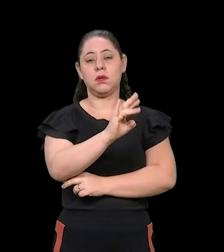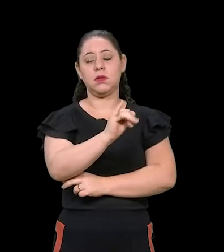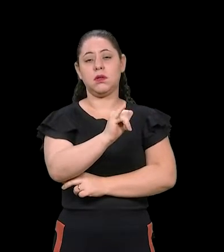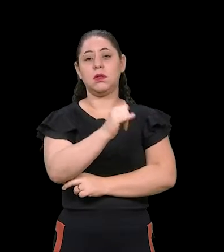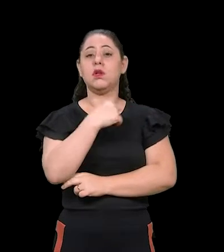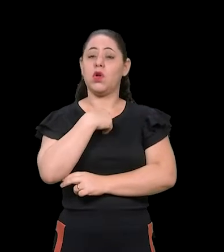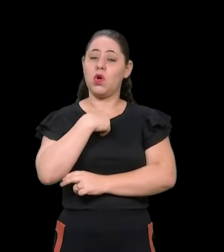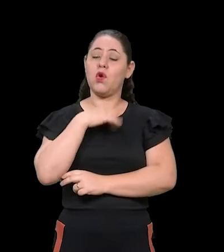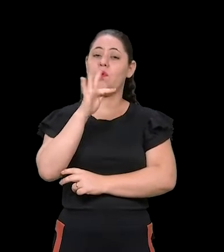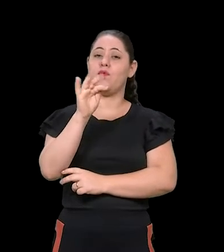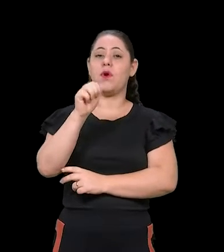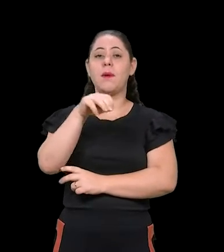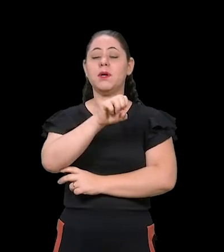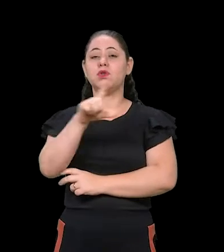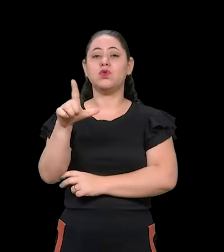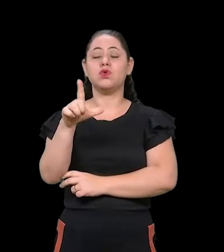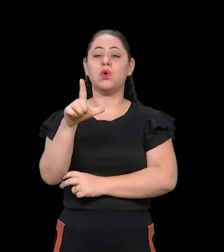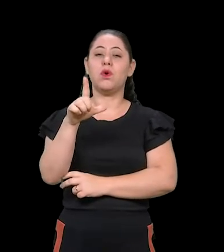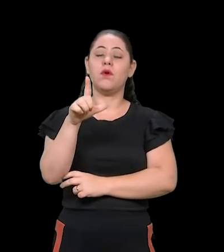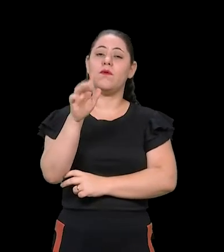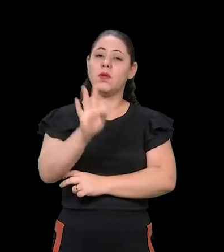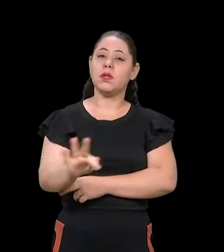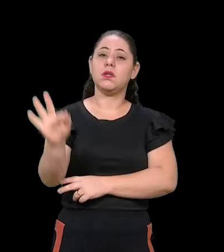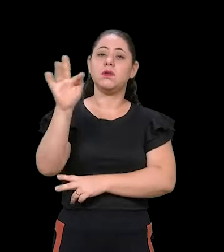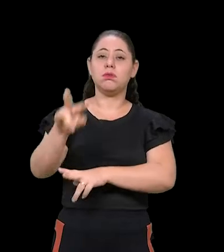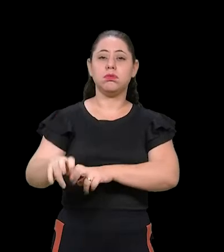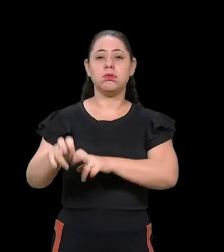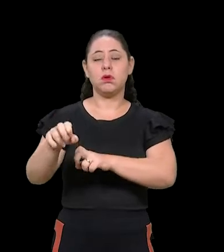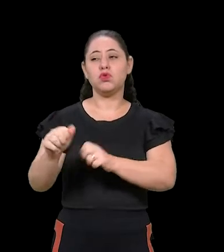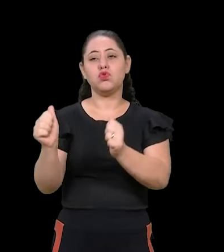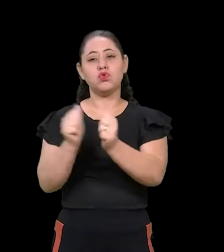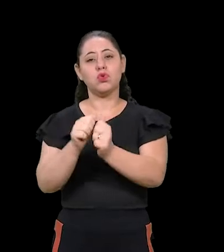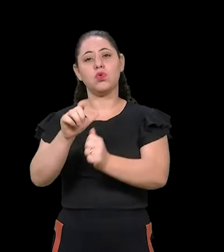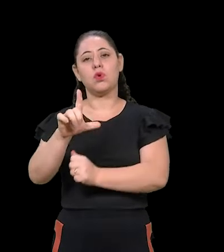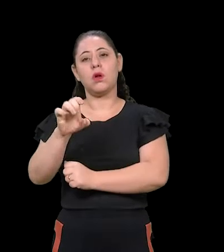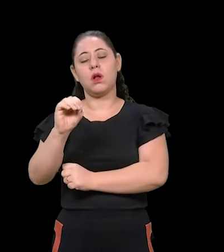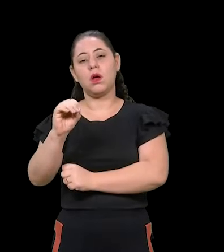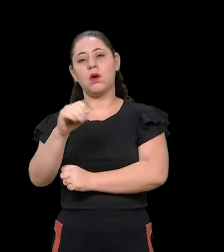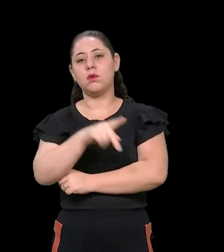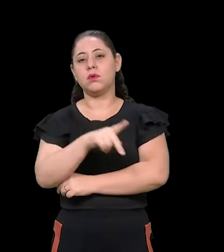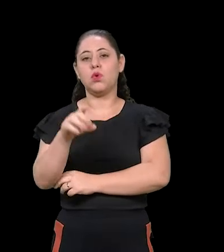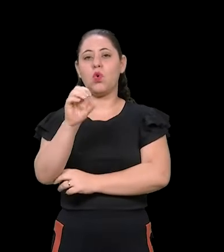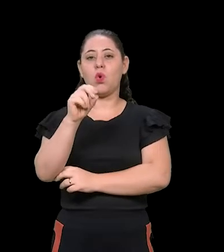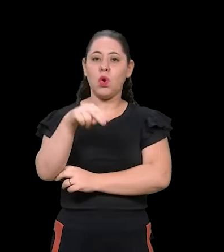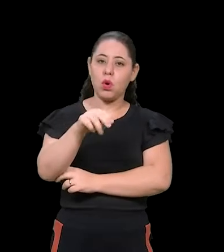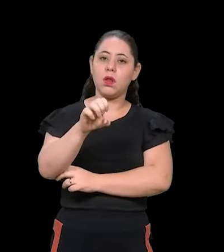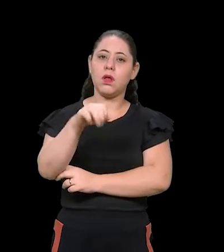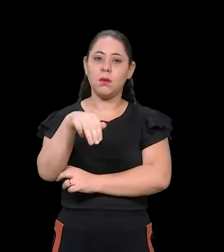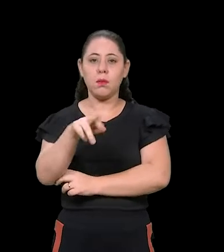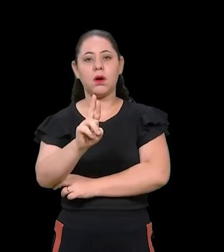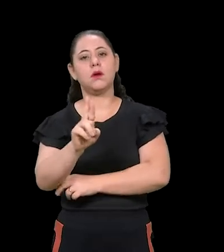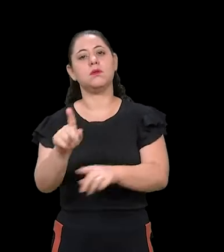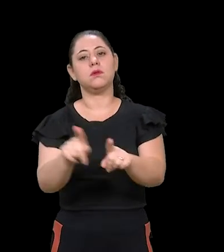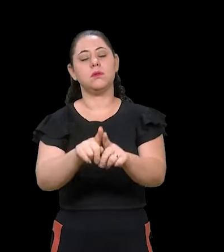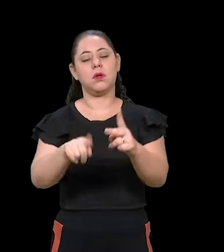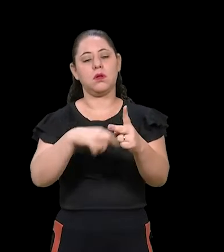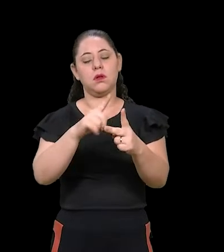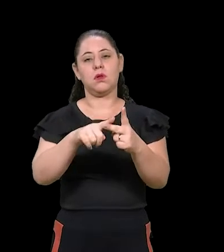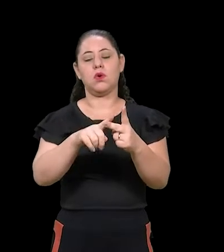fui da Federação da Agricultura, trabalhei lá 2 anos e pouco com o Léo Brito no tempo, que foi presidente lá, o